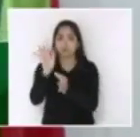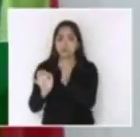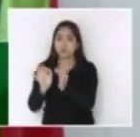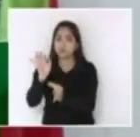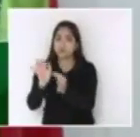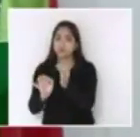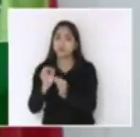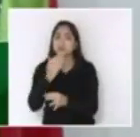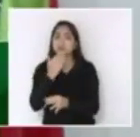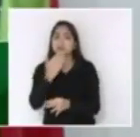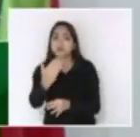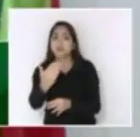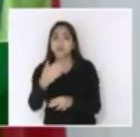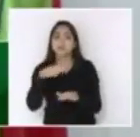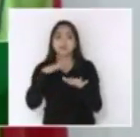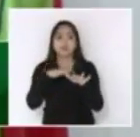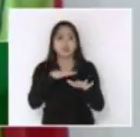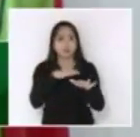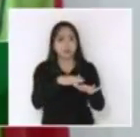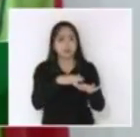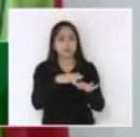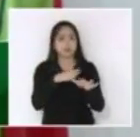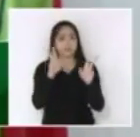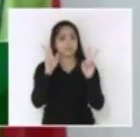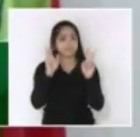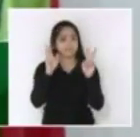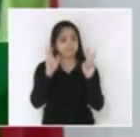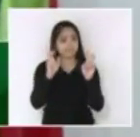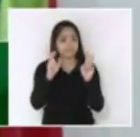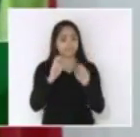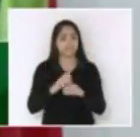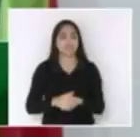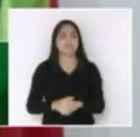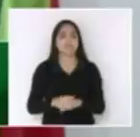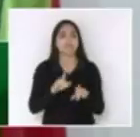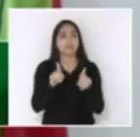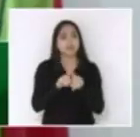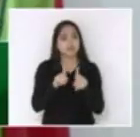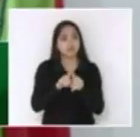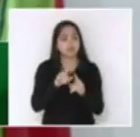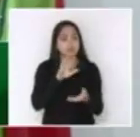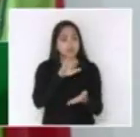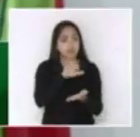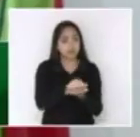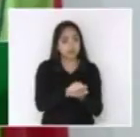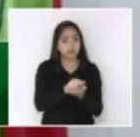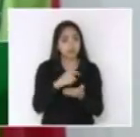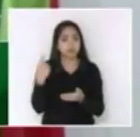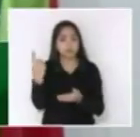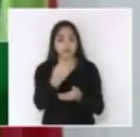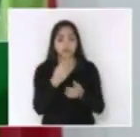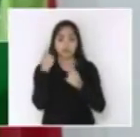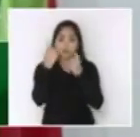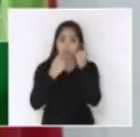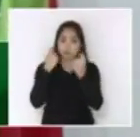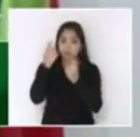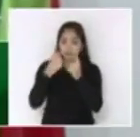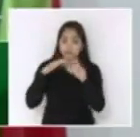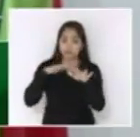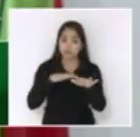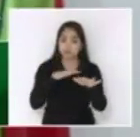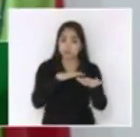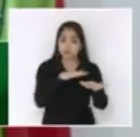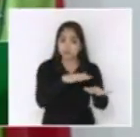solicitando manifestações e atenção ao tema. Também registro aqui nossa preocupação com os movimentos como